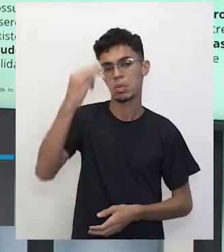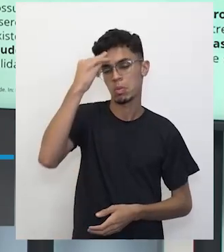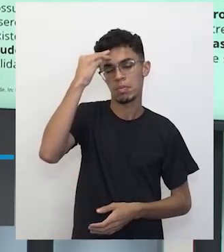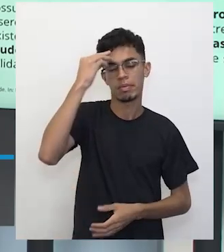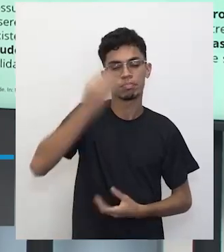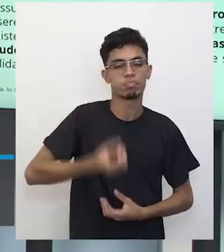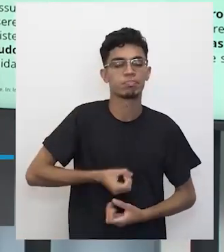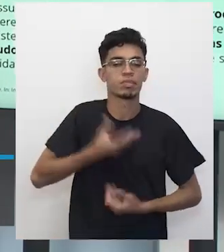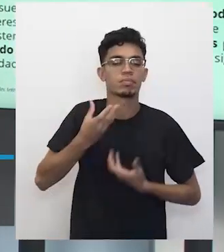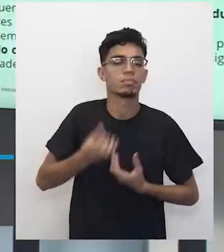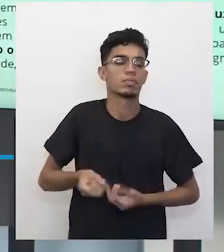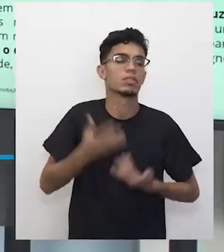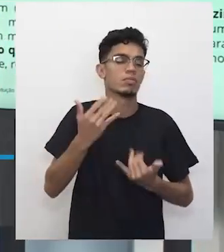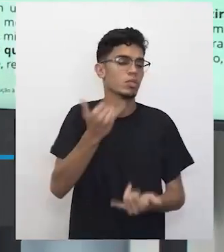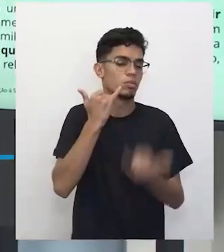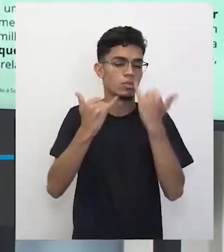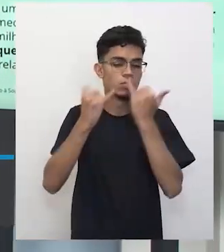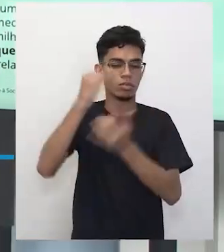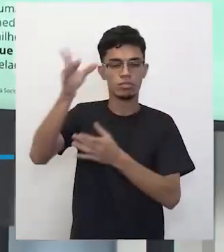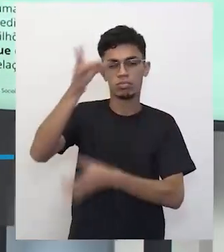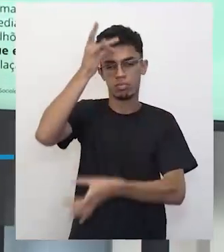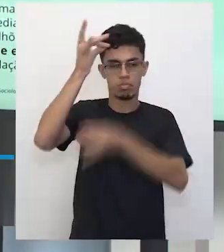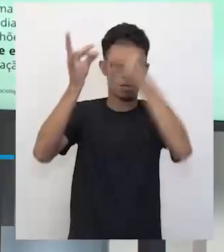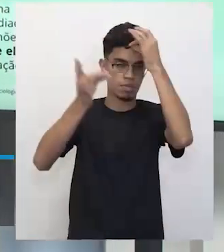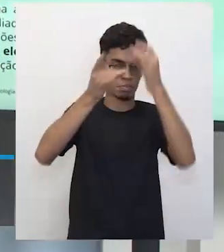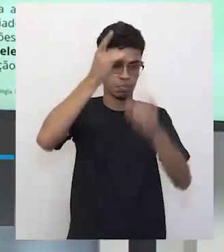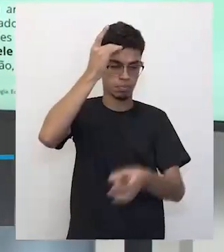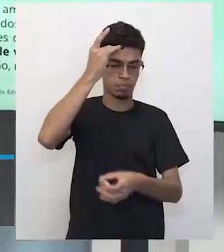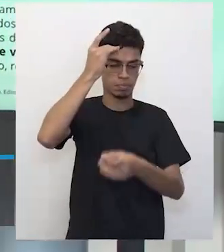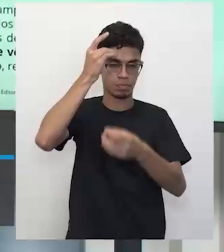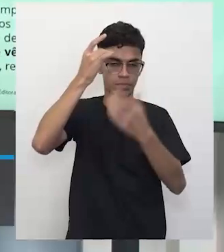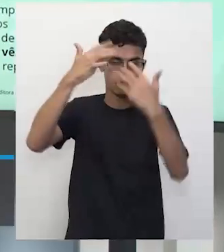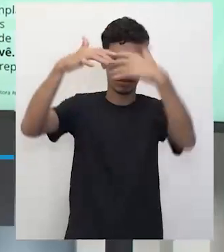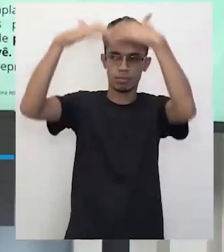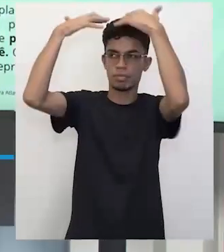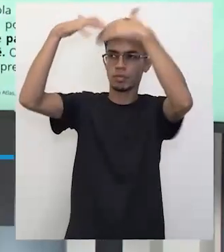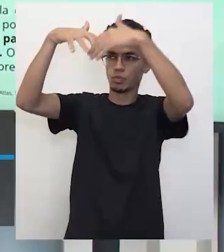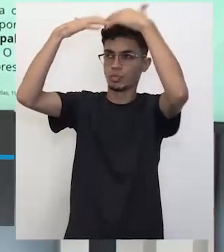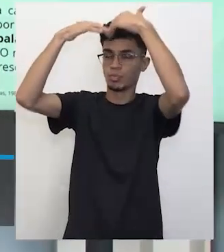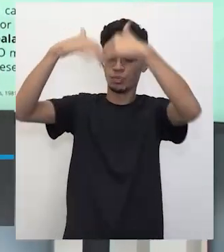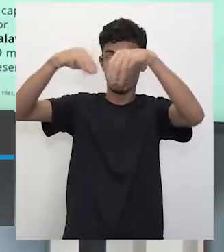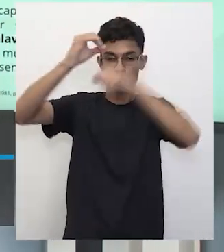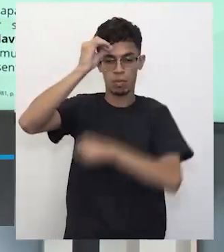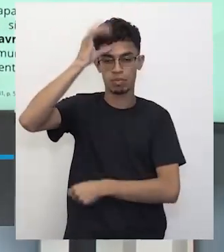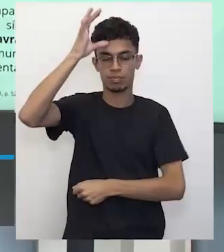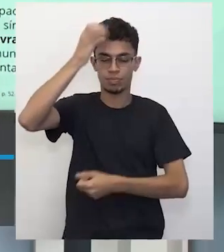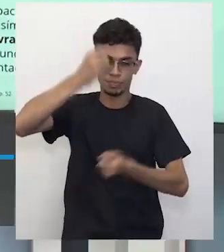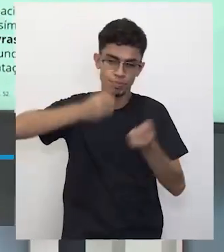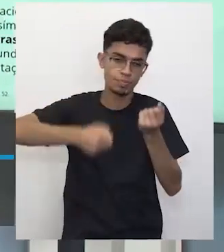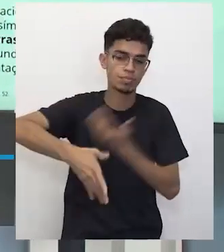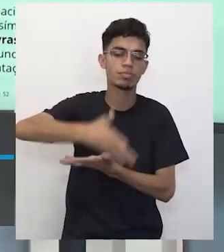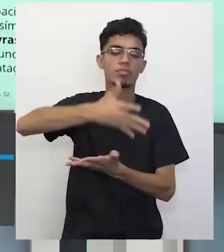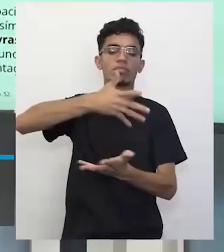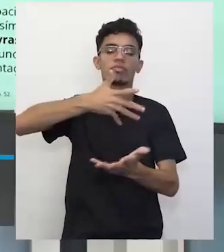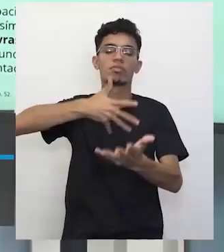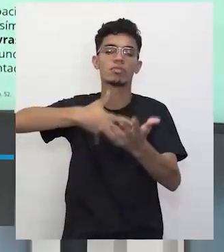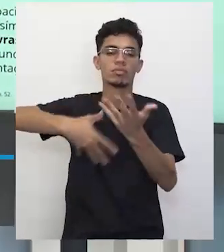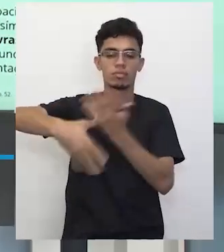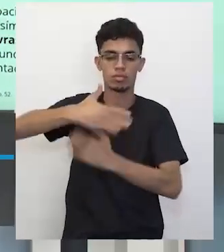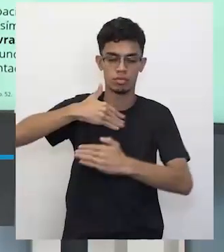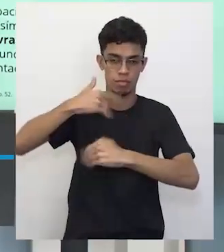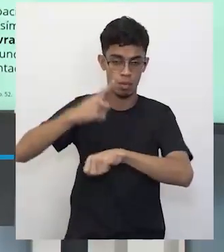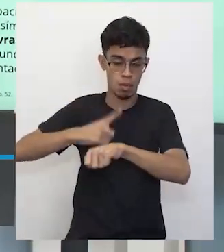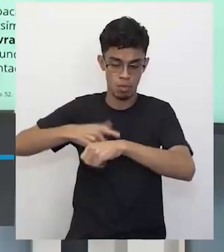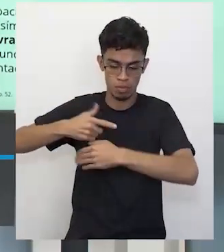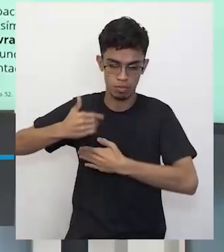gente guarde, que a gente faça aí um revezamento e que a gente transmita os conhecimentos produzidos ao longo do tempo, como nós